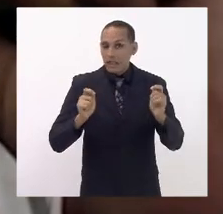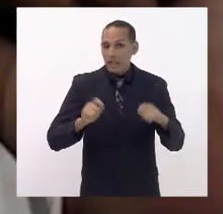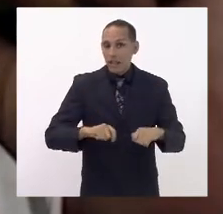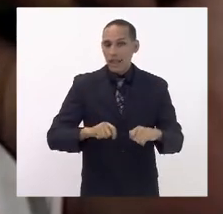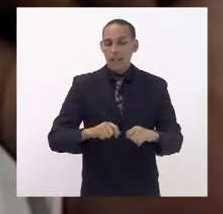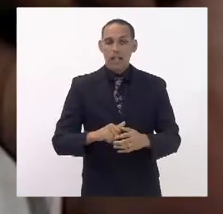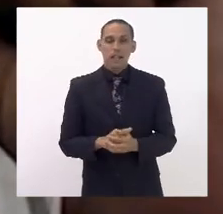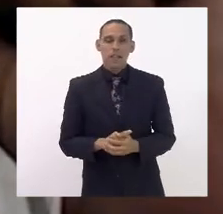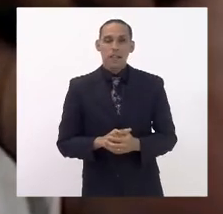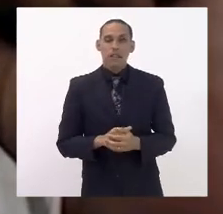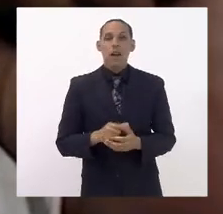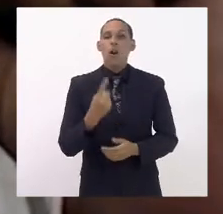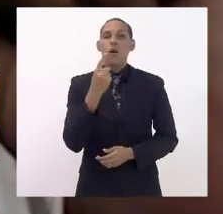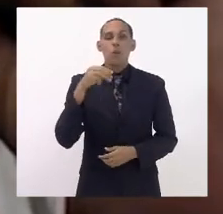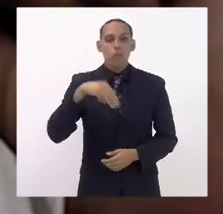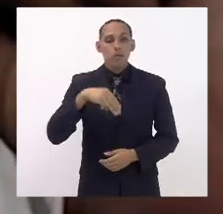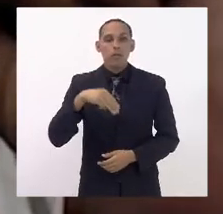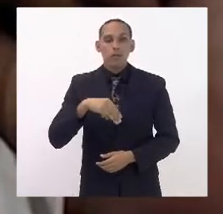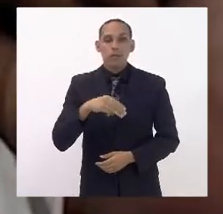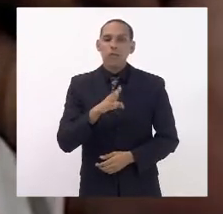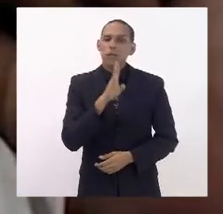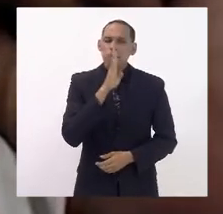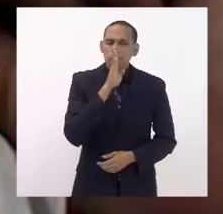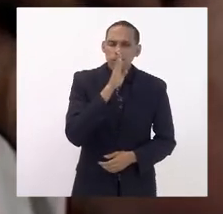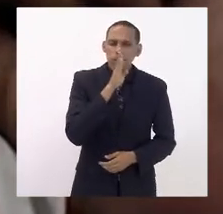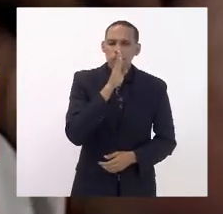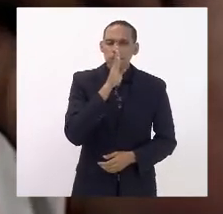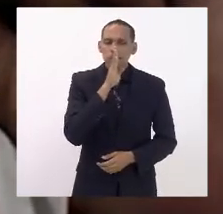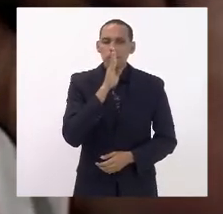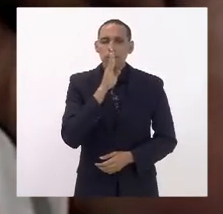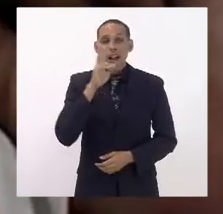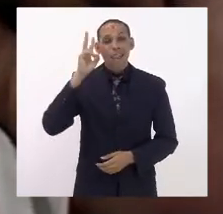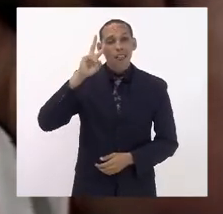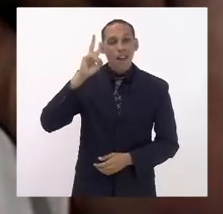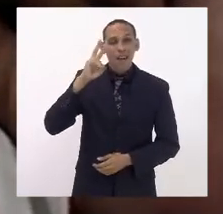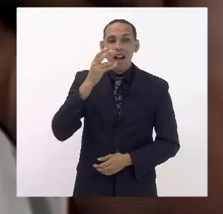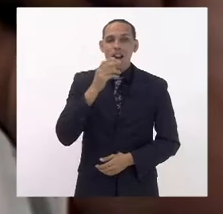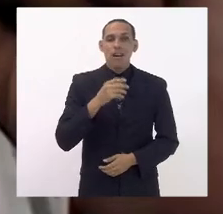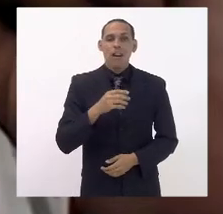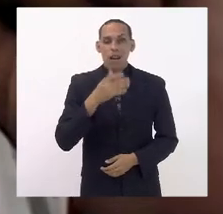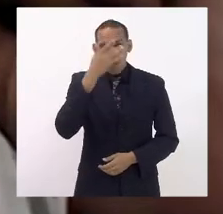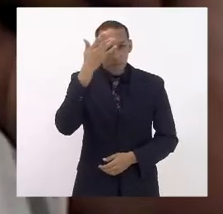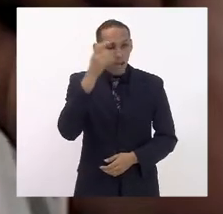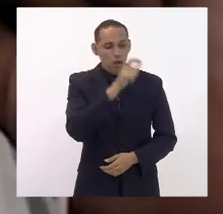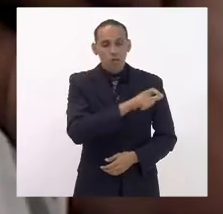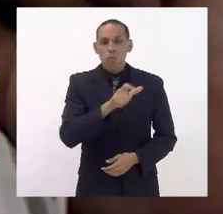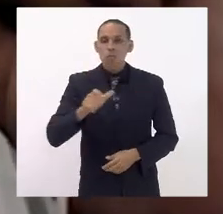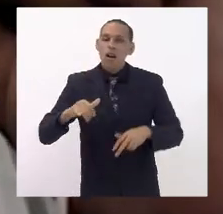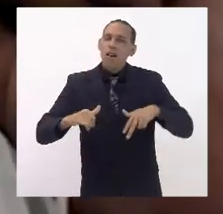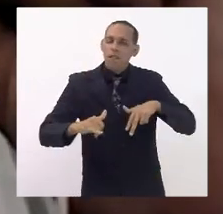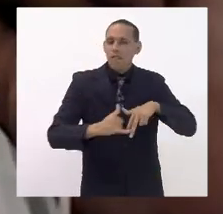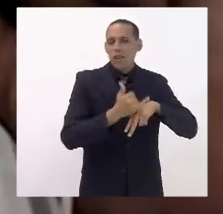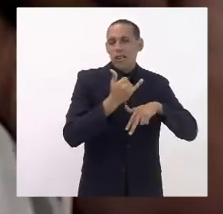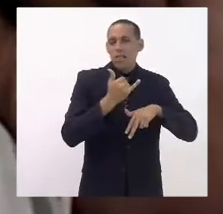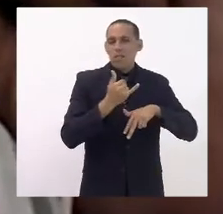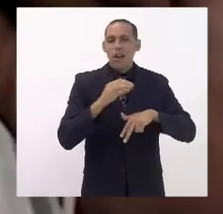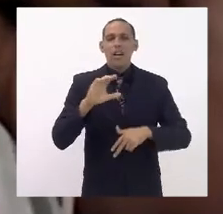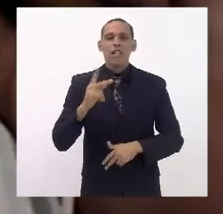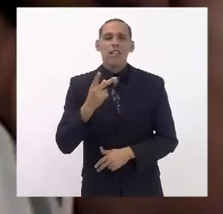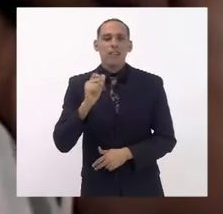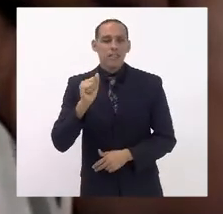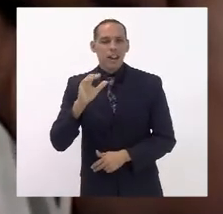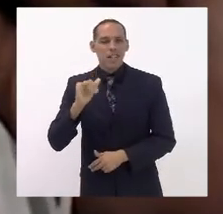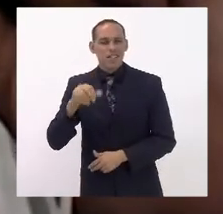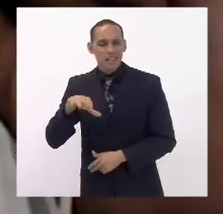nós façamos um minuto de silêncio em memória das vítimas da chacina na